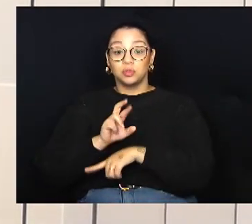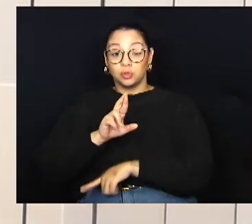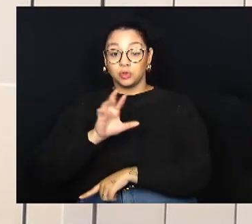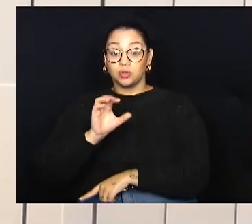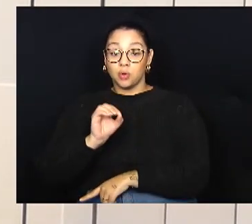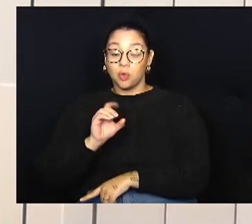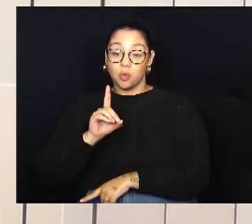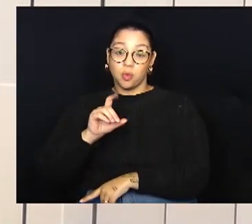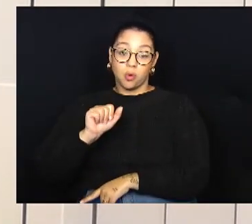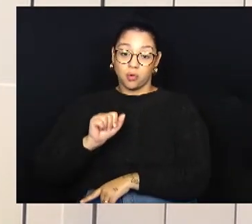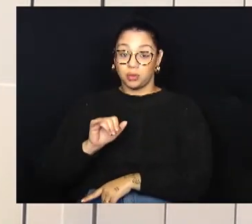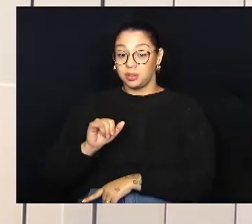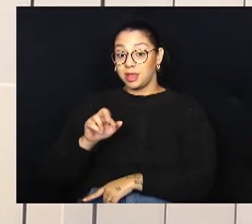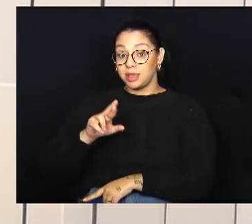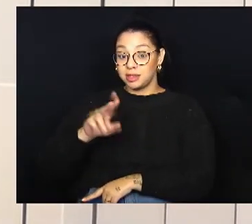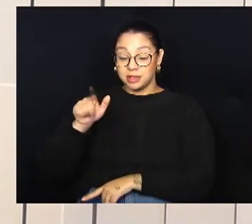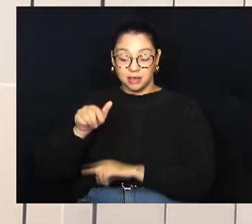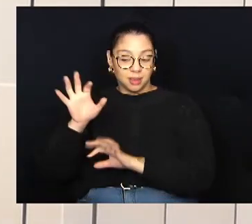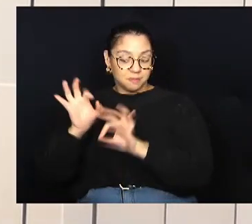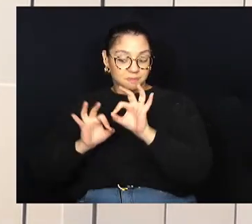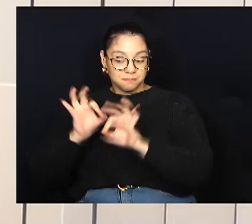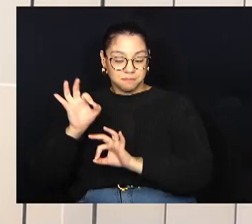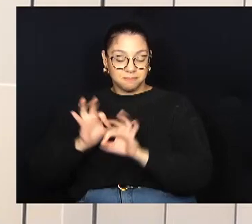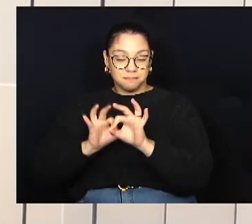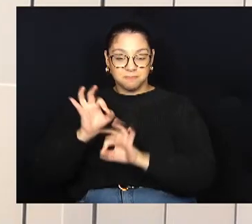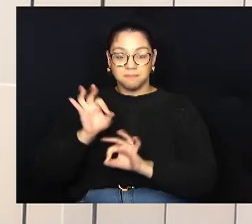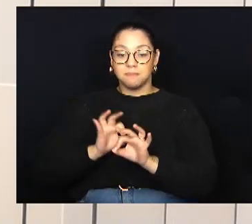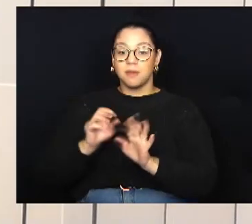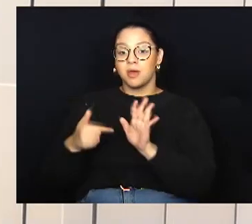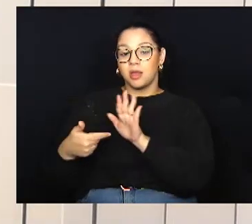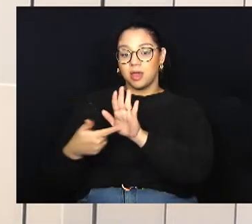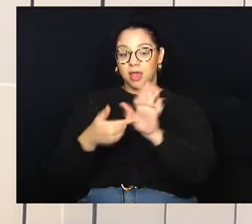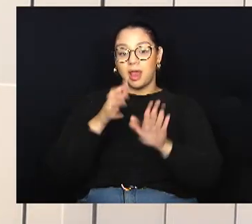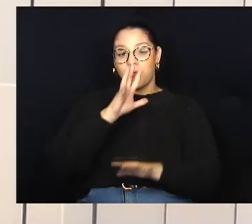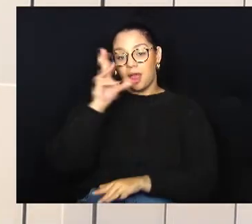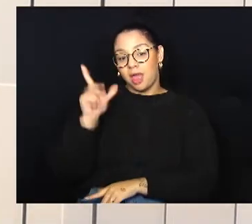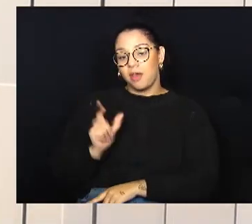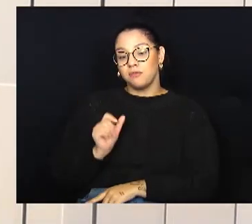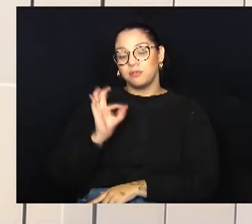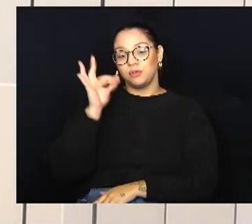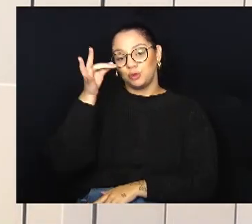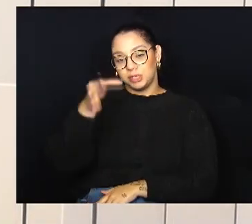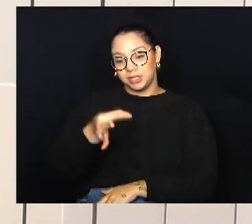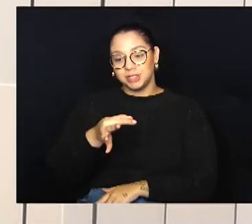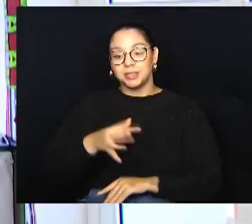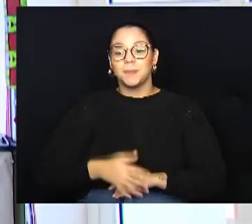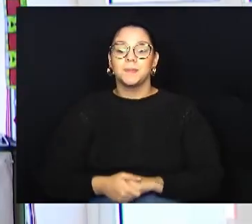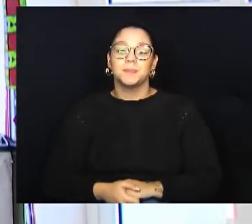Silva, curador da Mostra Cultural Afrofuturista.